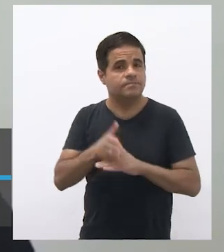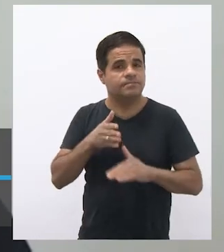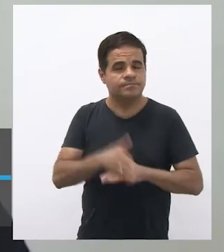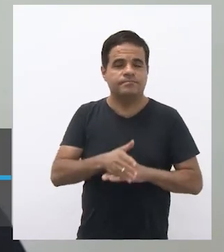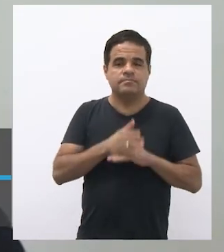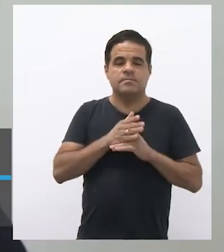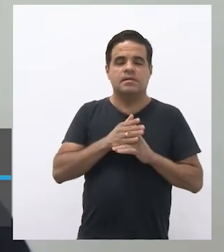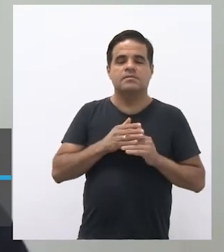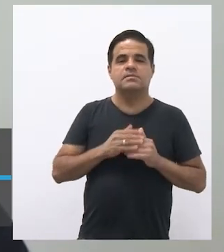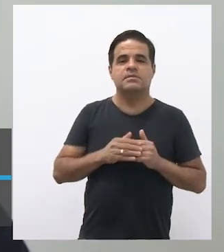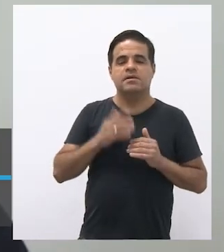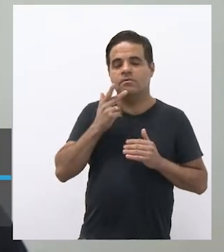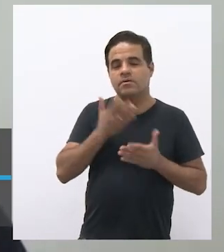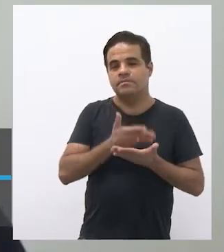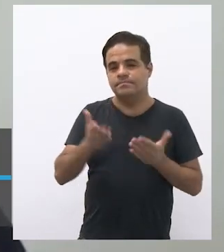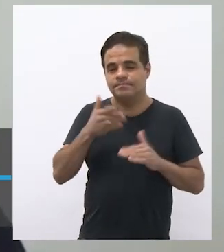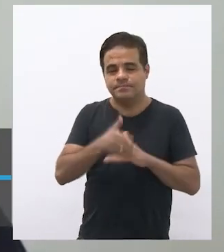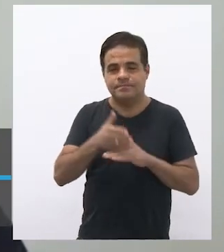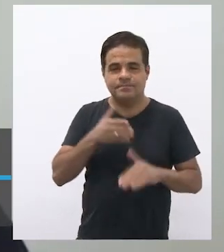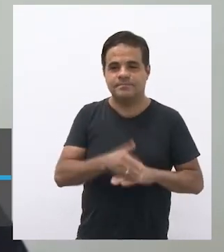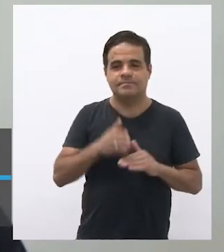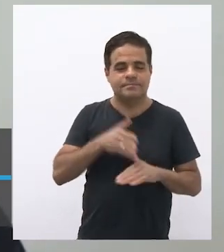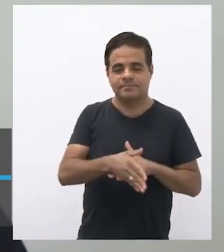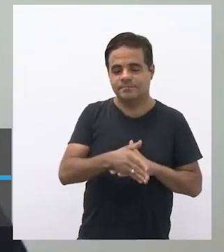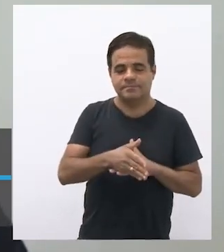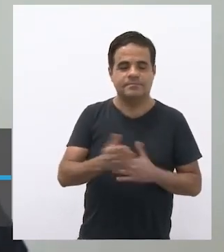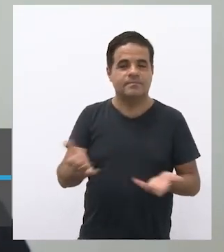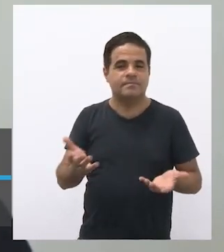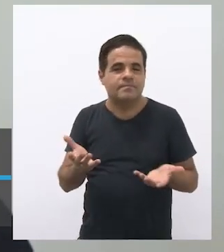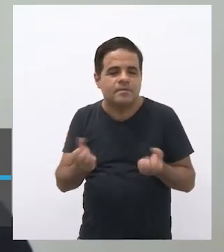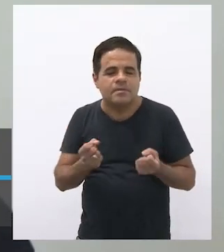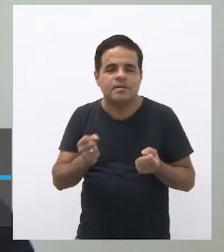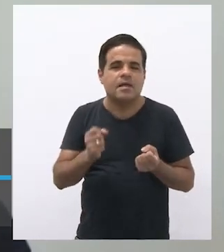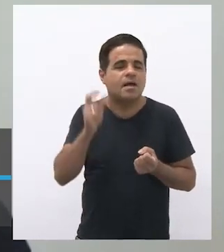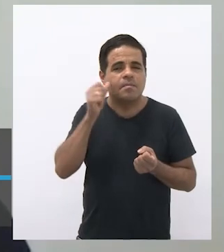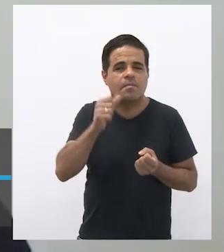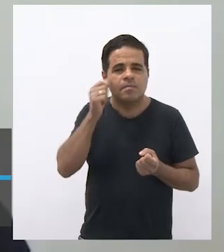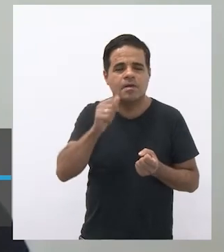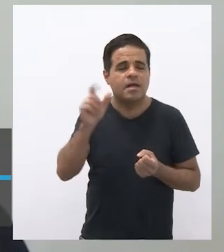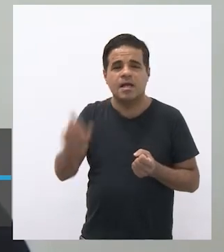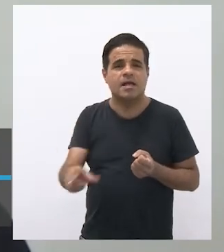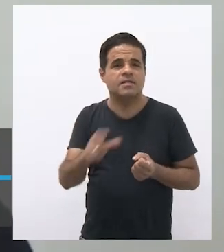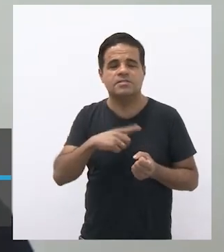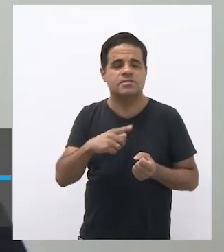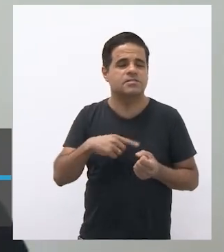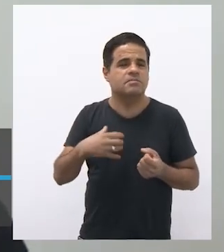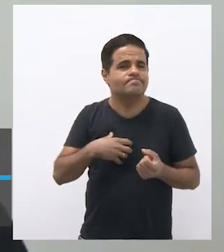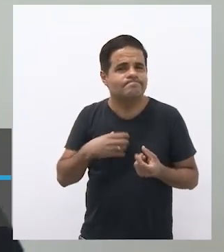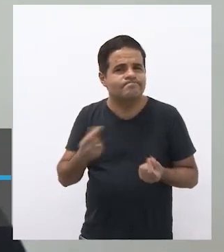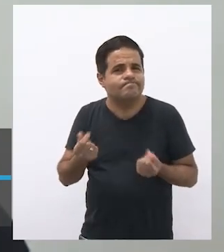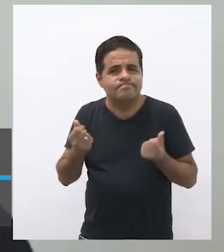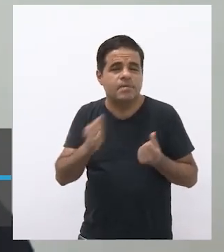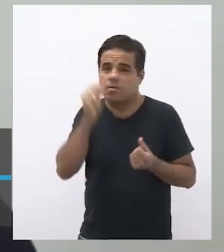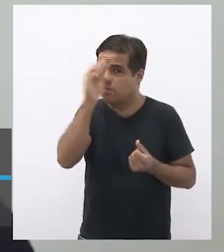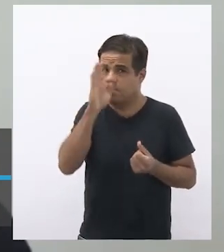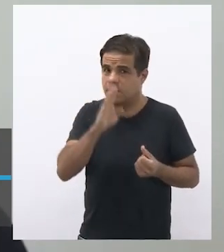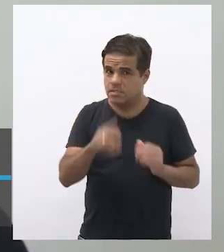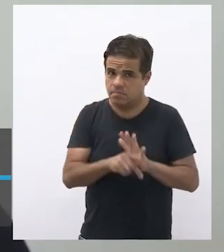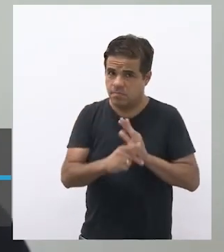ações afirmativas de caráter legislativo para a redução da desigualdade em um menor espaço de tempo. Portanto,